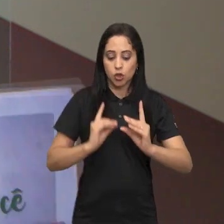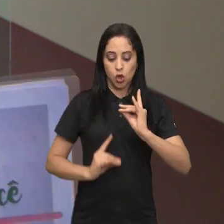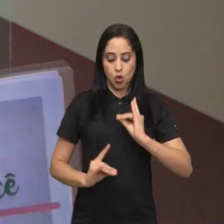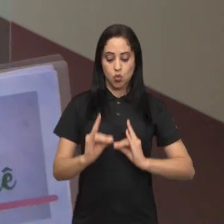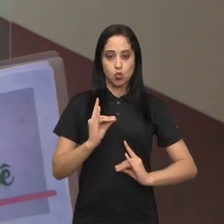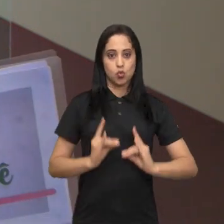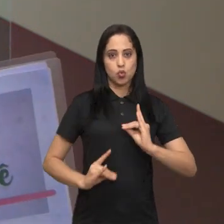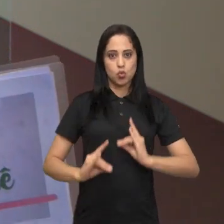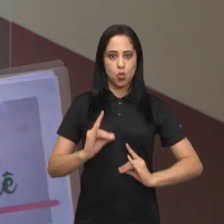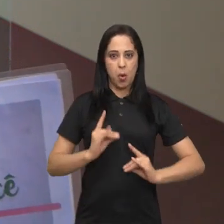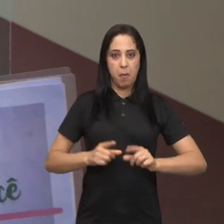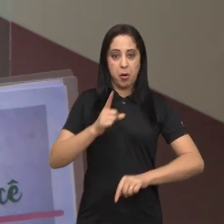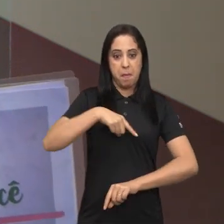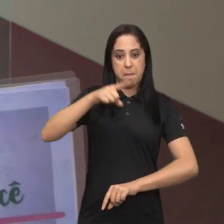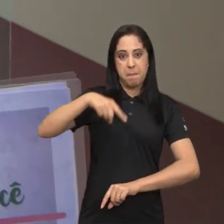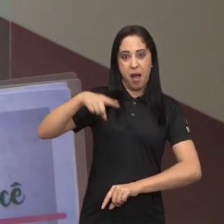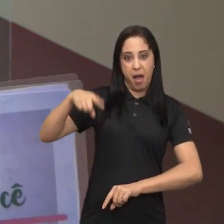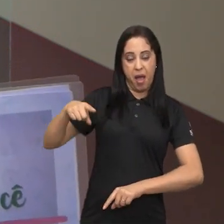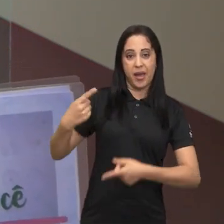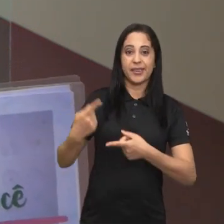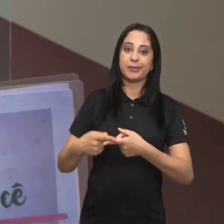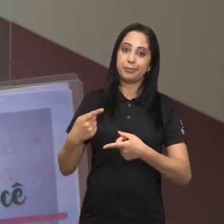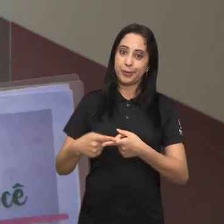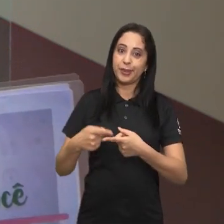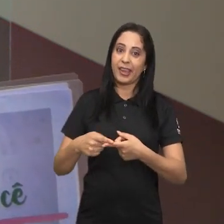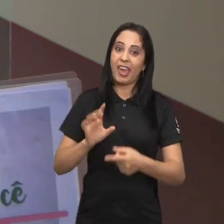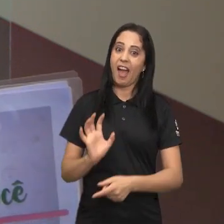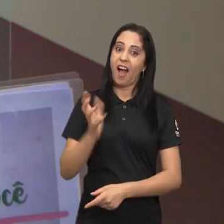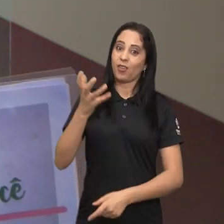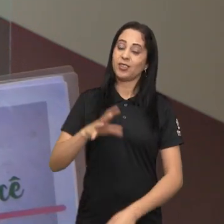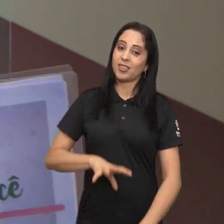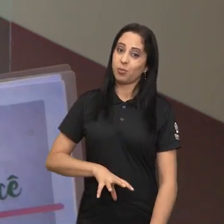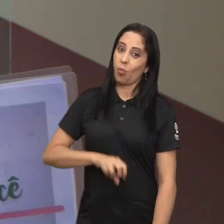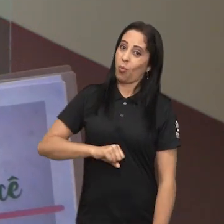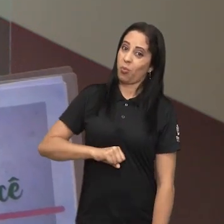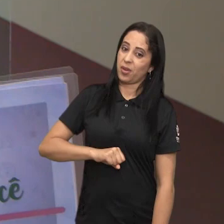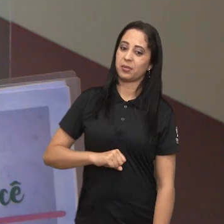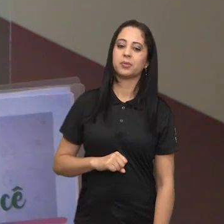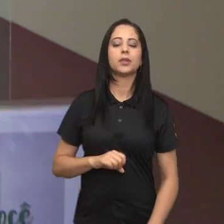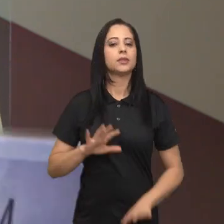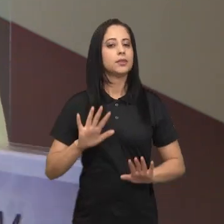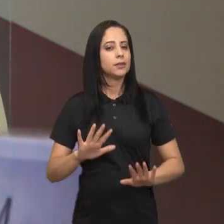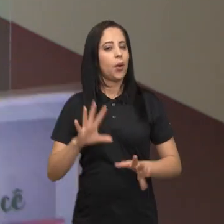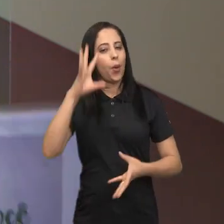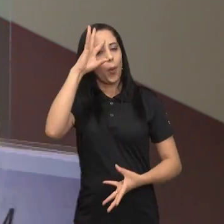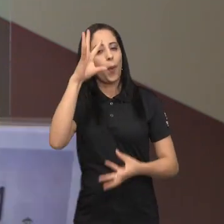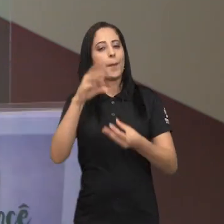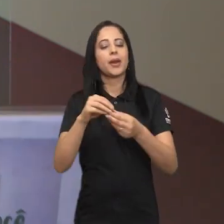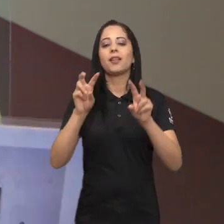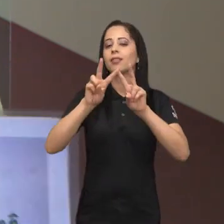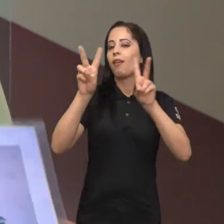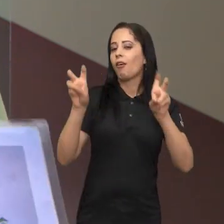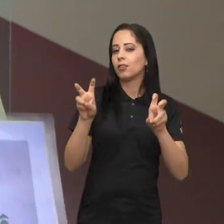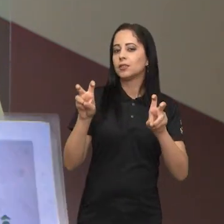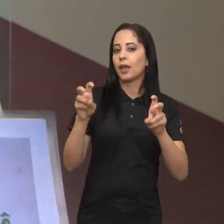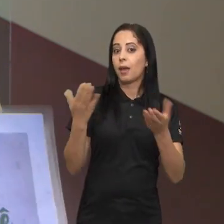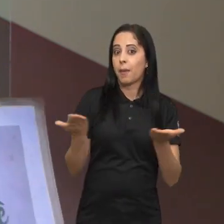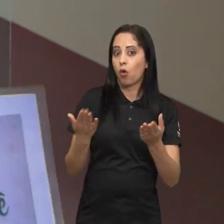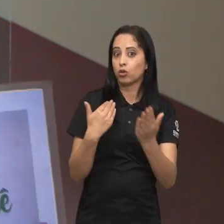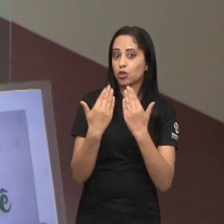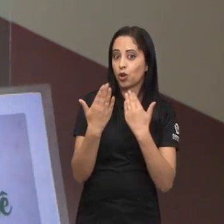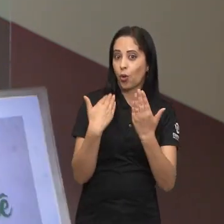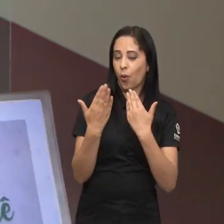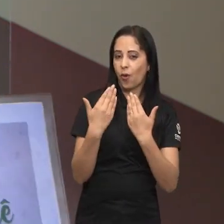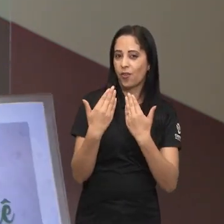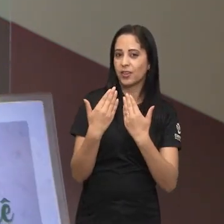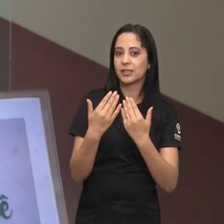ficam desequilibrados por conta da chegada do climatério ou da menopausa. E para entender um pouquinho mais sobre esse assunto, a gente conta